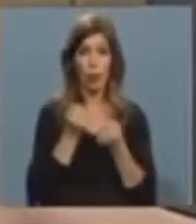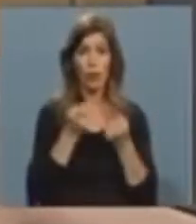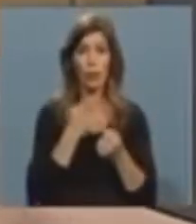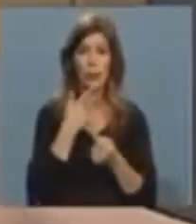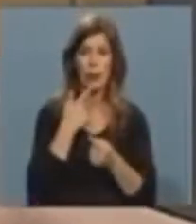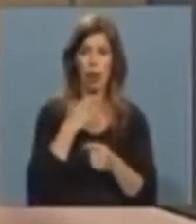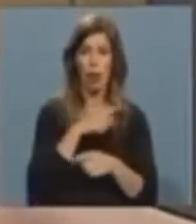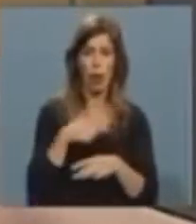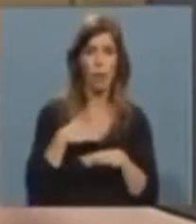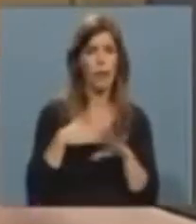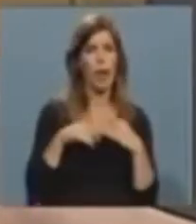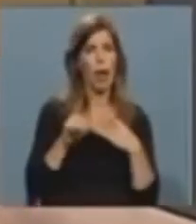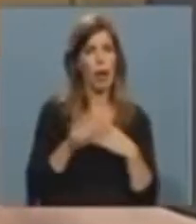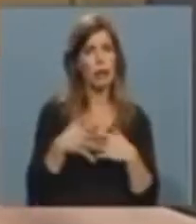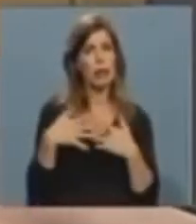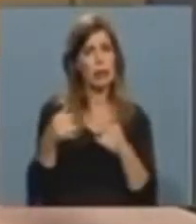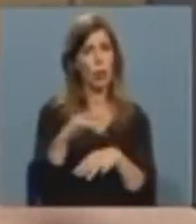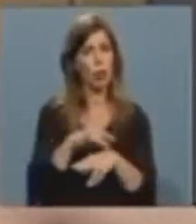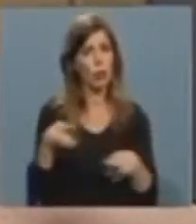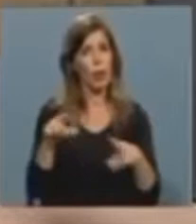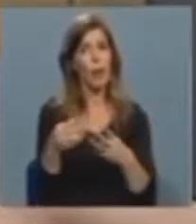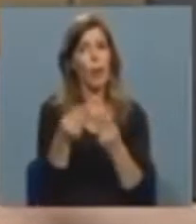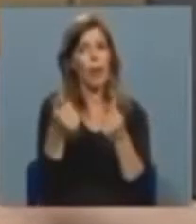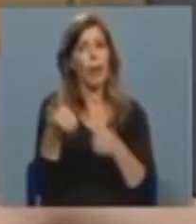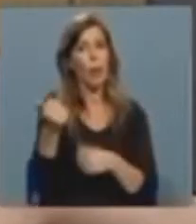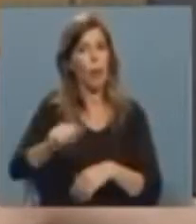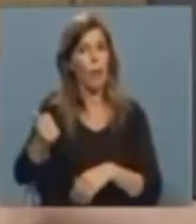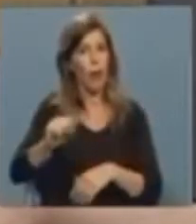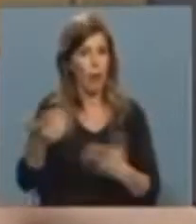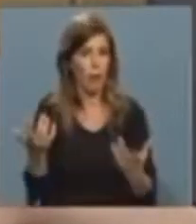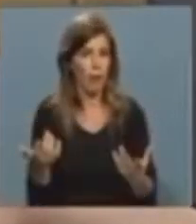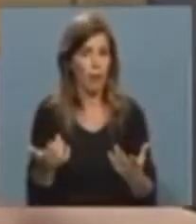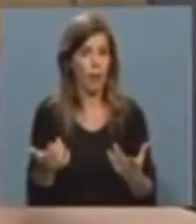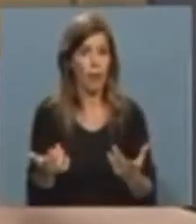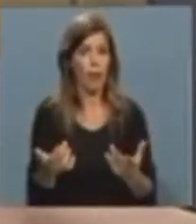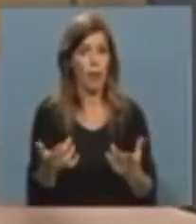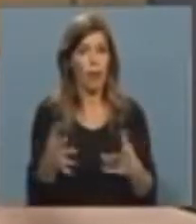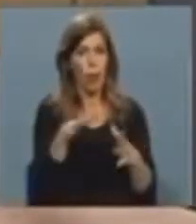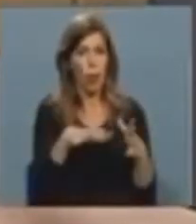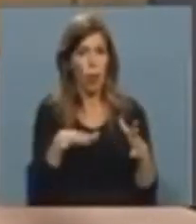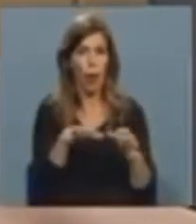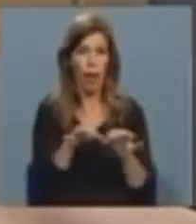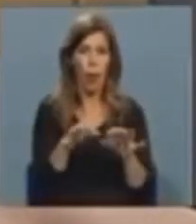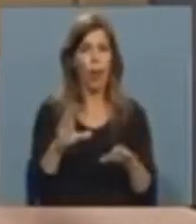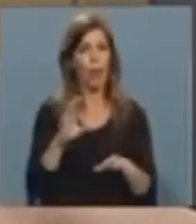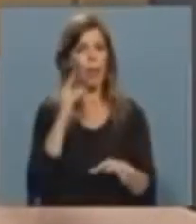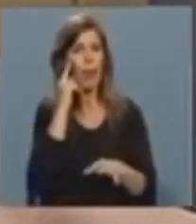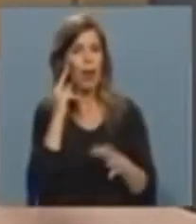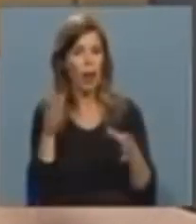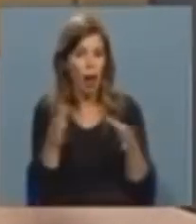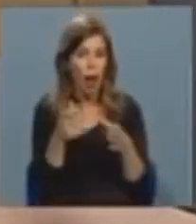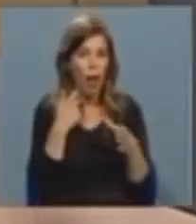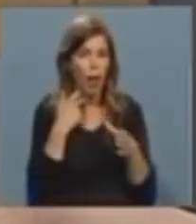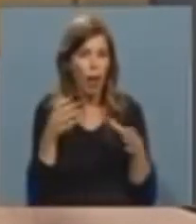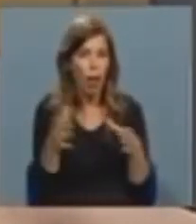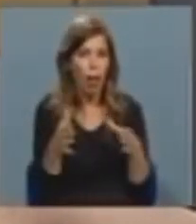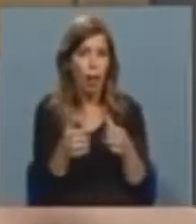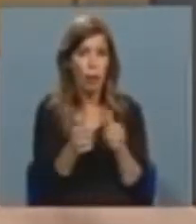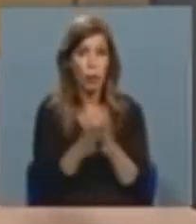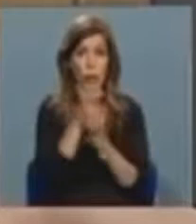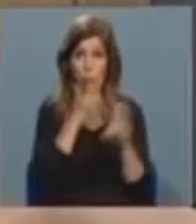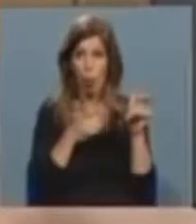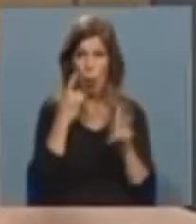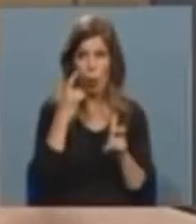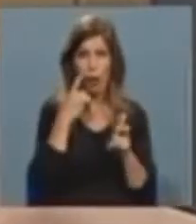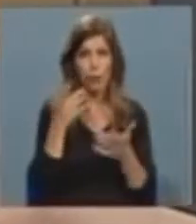andamos a fazer no pré-hospitalar e a qualidade daquilo que andamos a fazer também. Num meio tão pequeno como a Madeira, em que toda a gente se